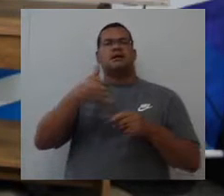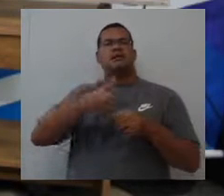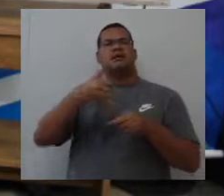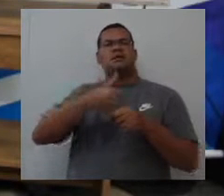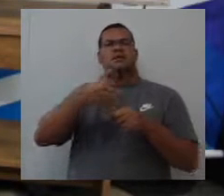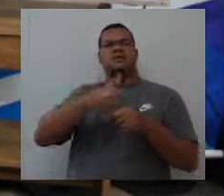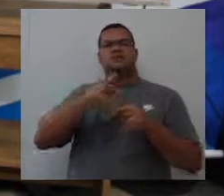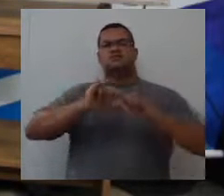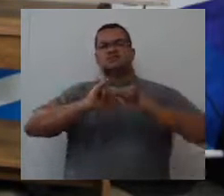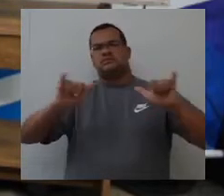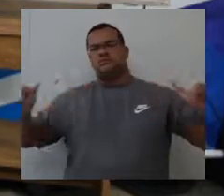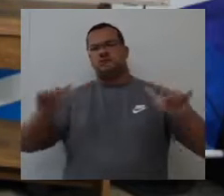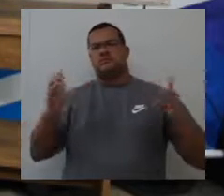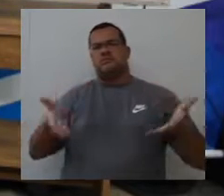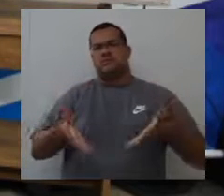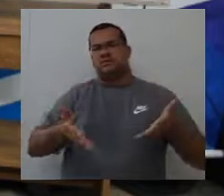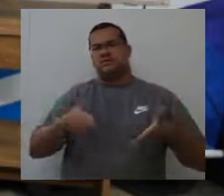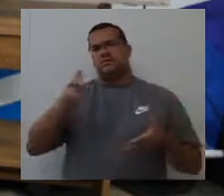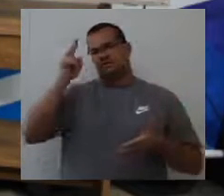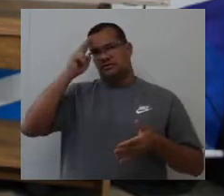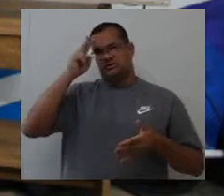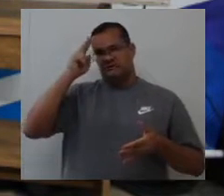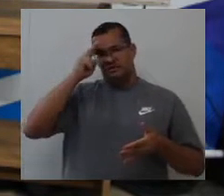nesta segunda-feira, dia 20,